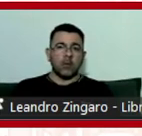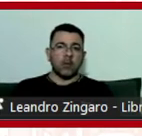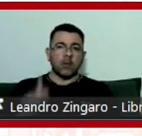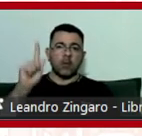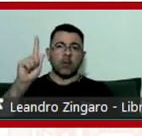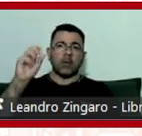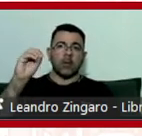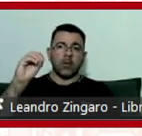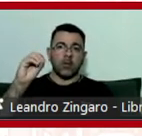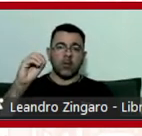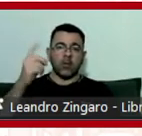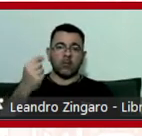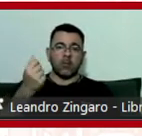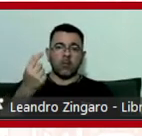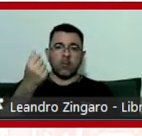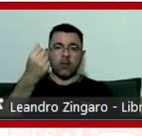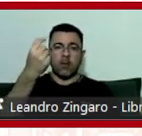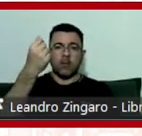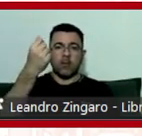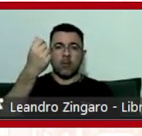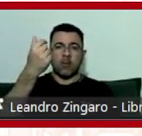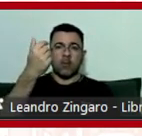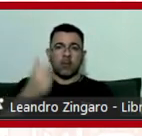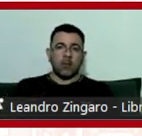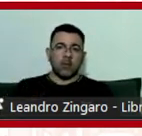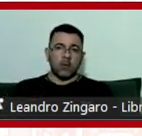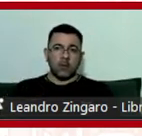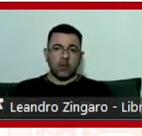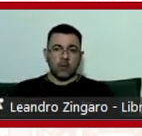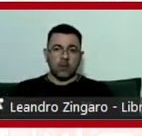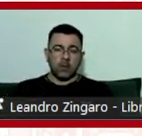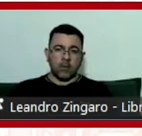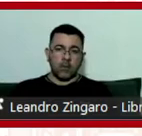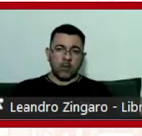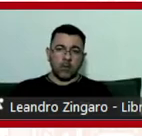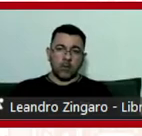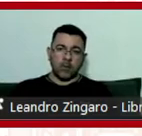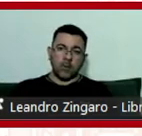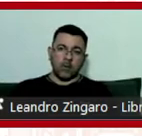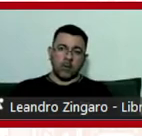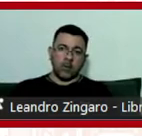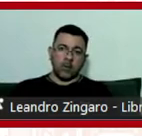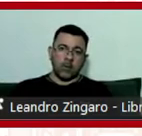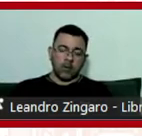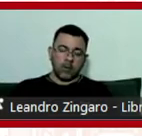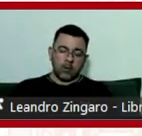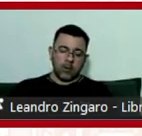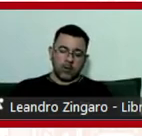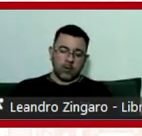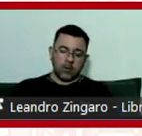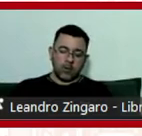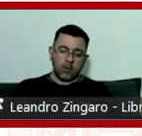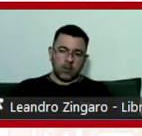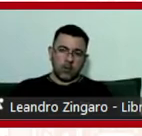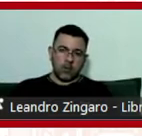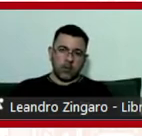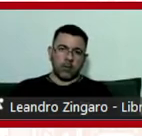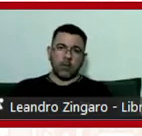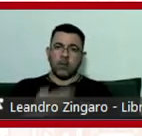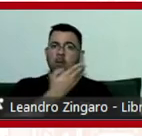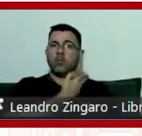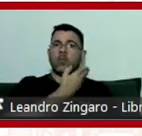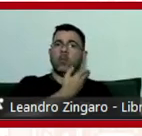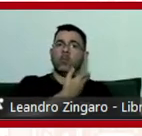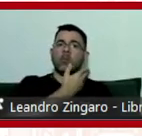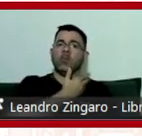lá no cifrão E já começa a ganhar capiba com um quiz e com compartilhando pros colegas e vocês vão ver como vocês